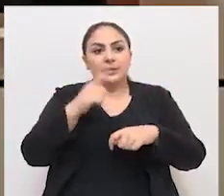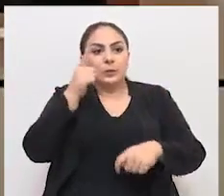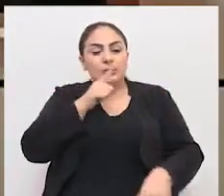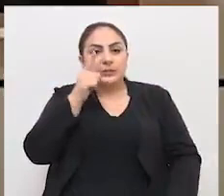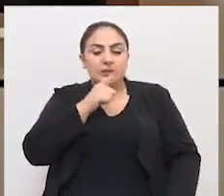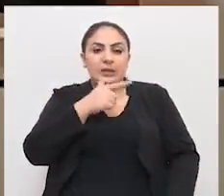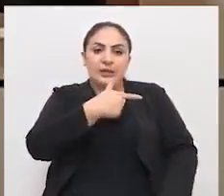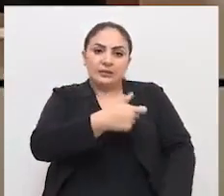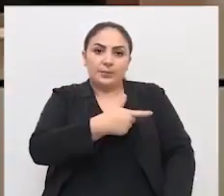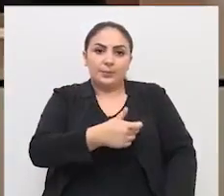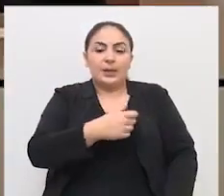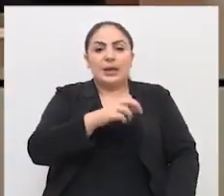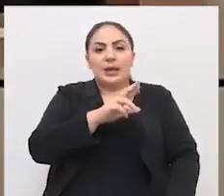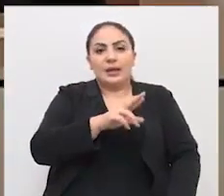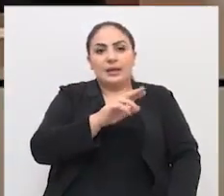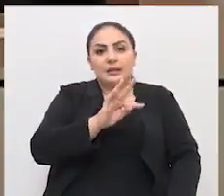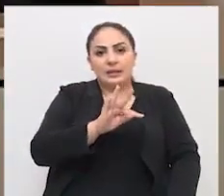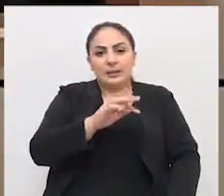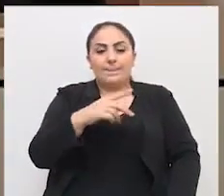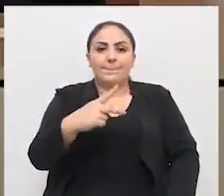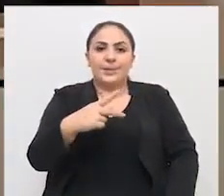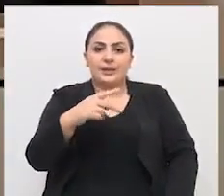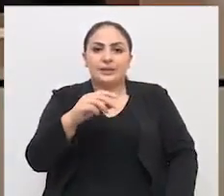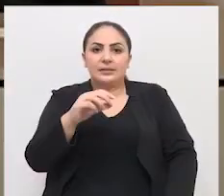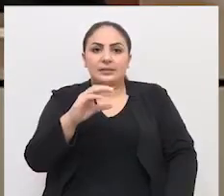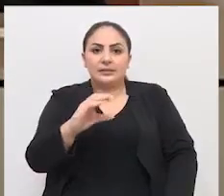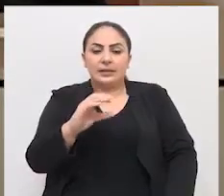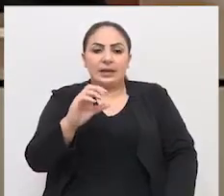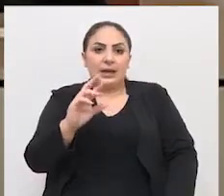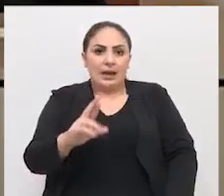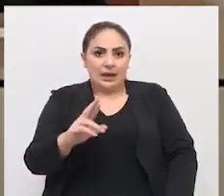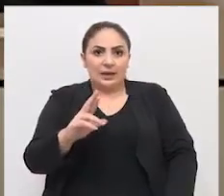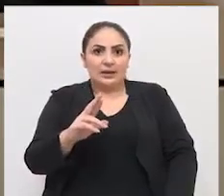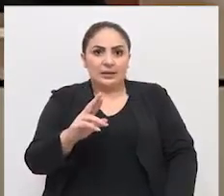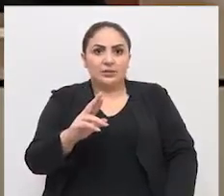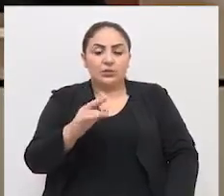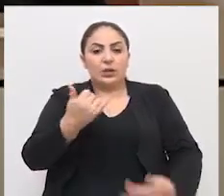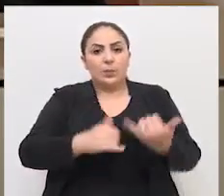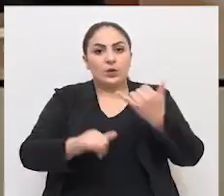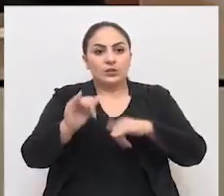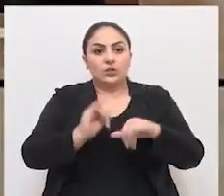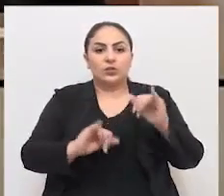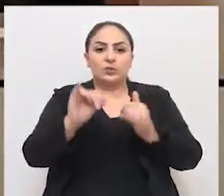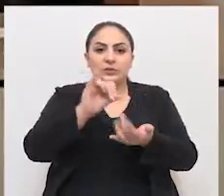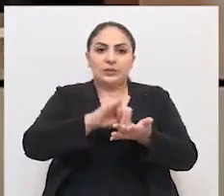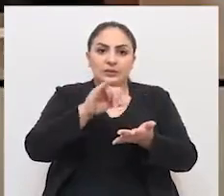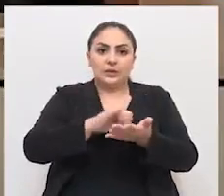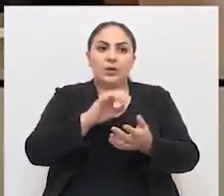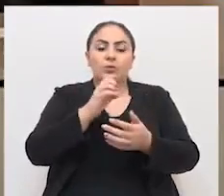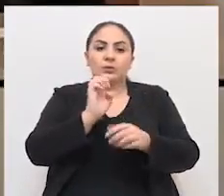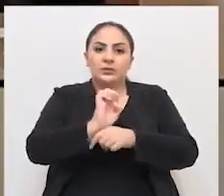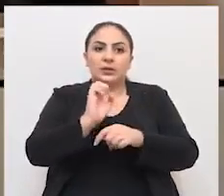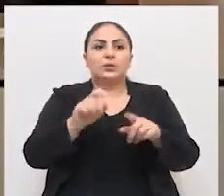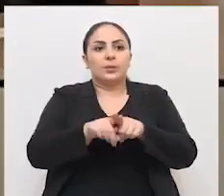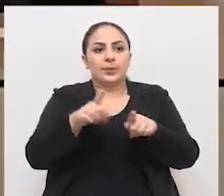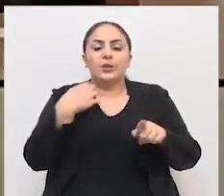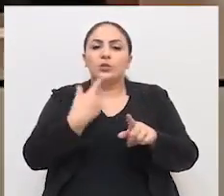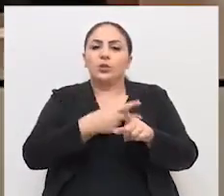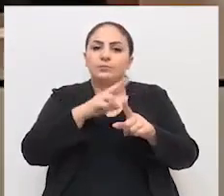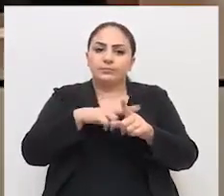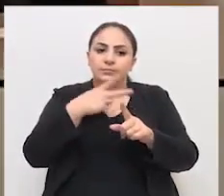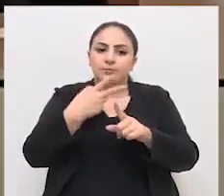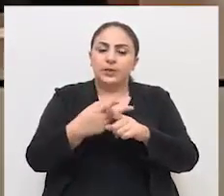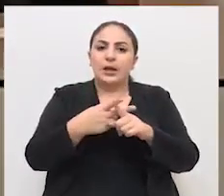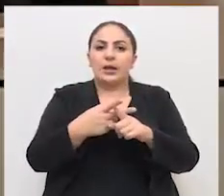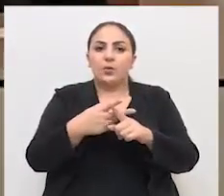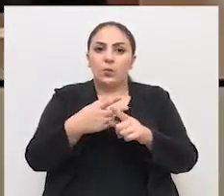de testagem do RT-PCR através do nosso laboratório central do estado, e também vamos duplicar